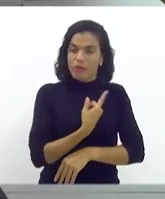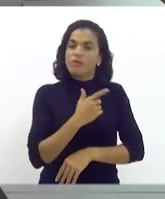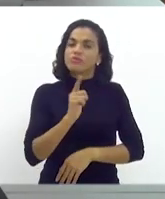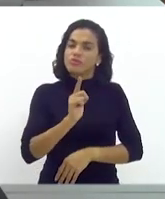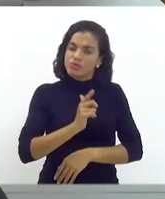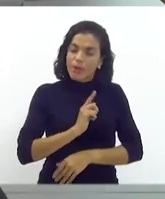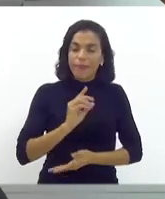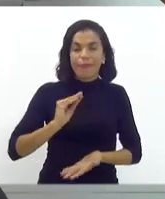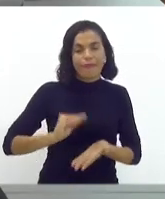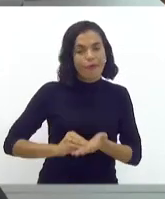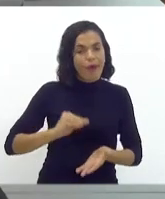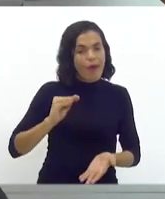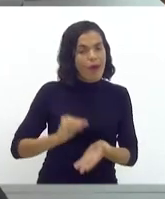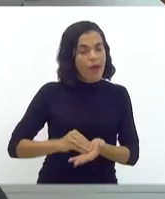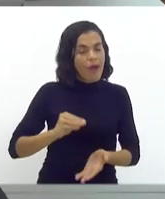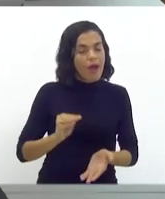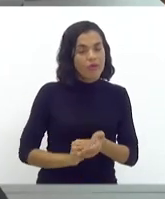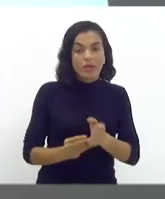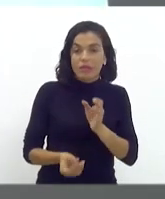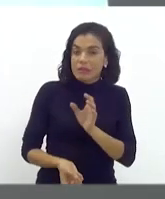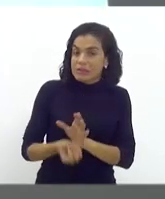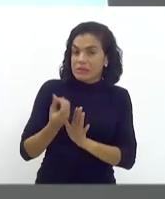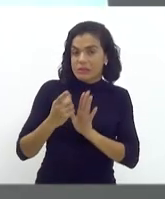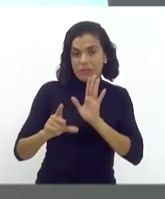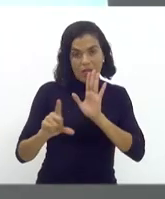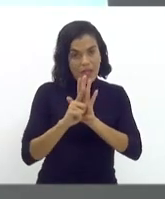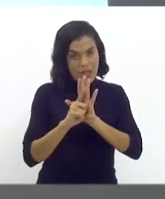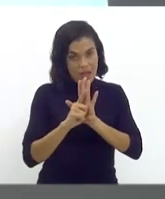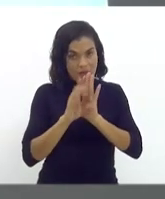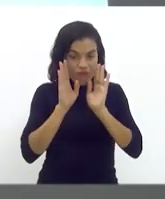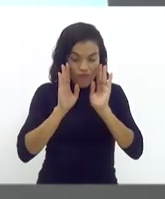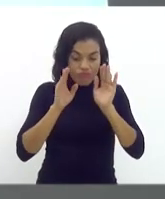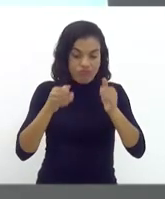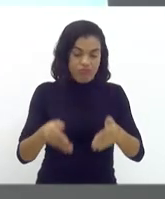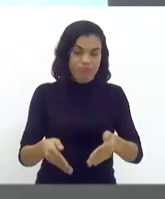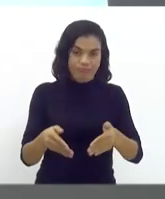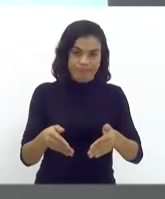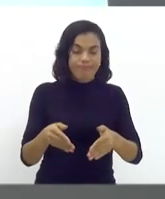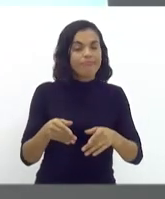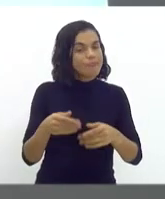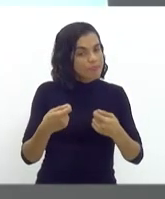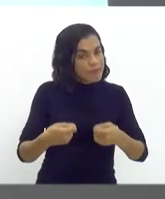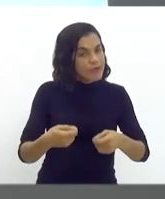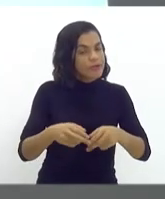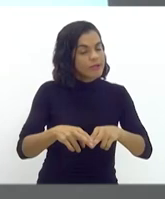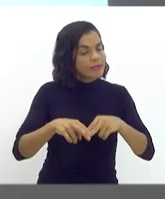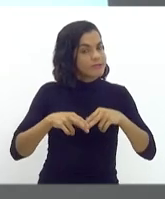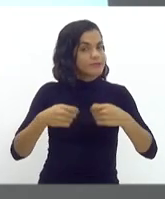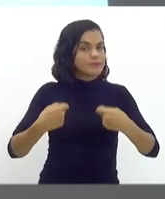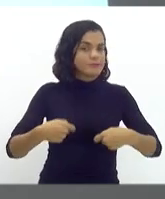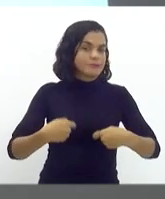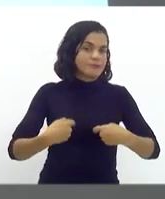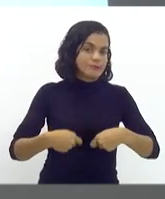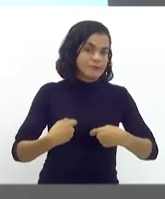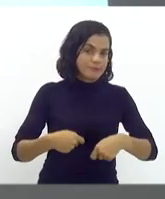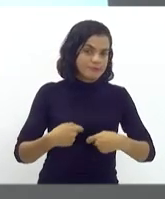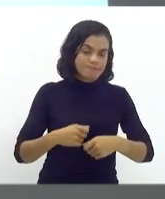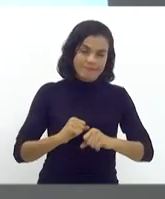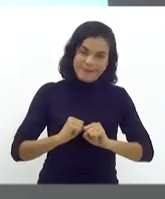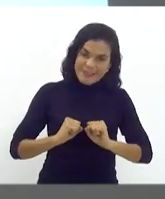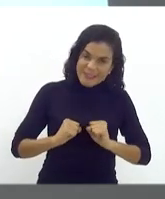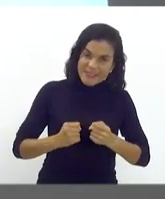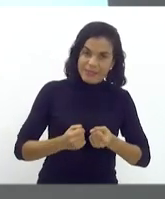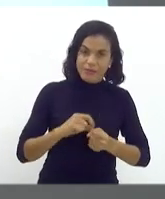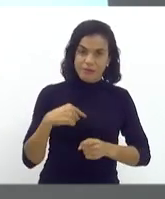uma carência Legislativa e daí é muito importante que a gente tenha o